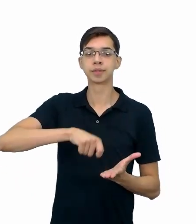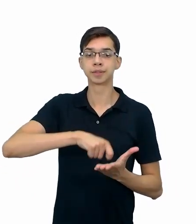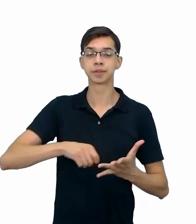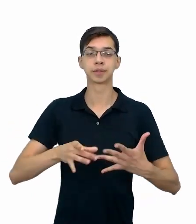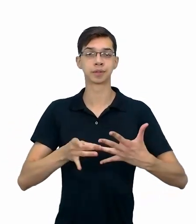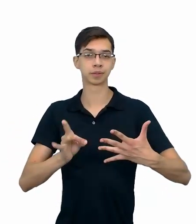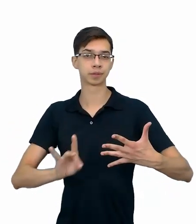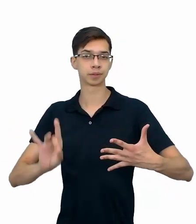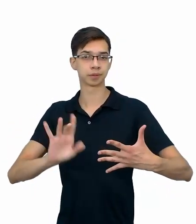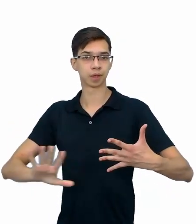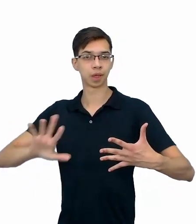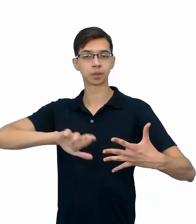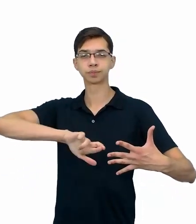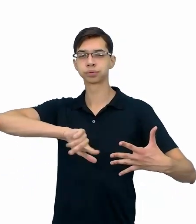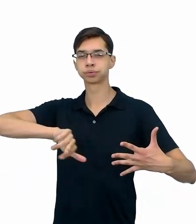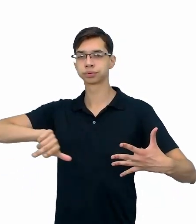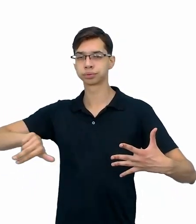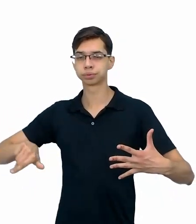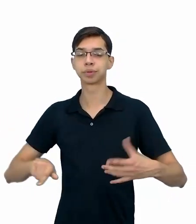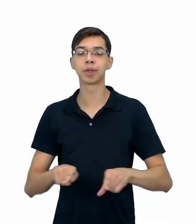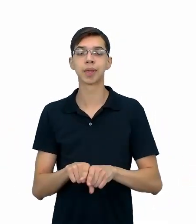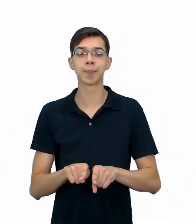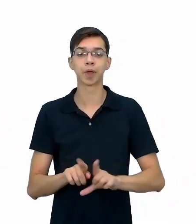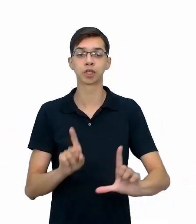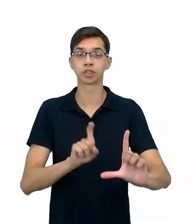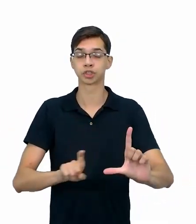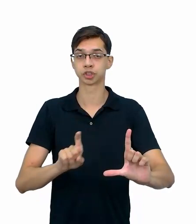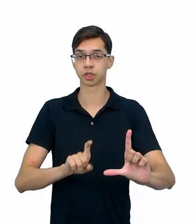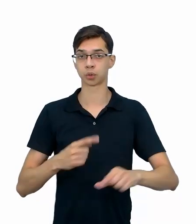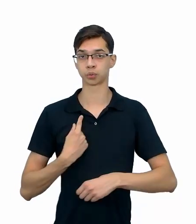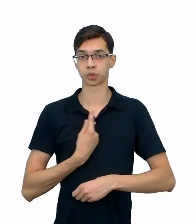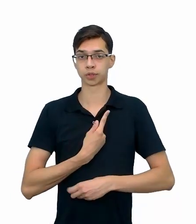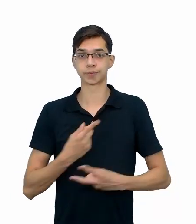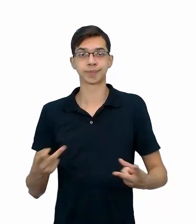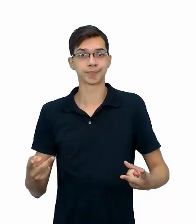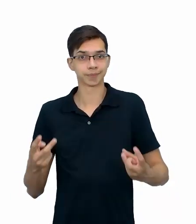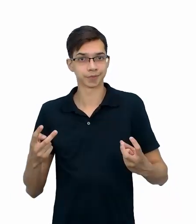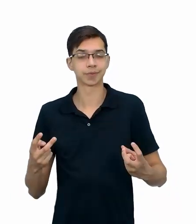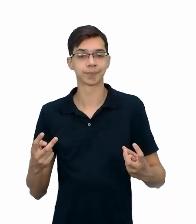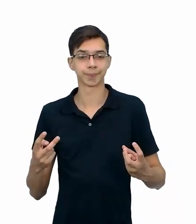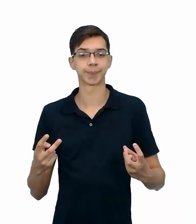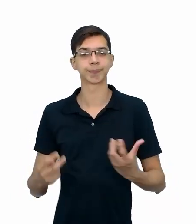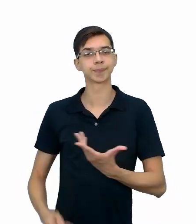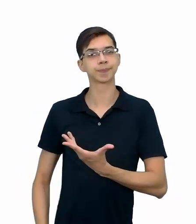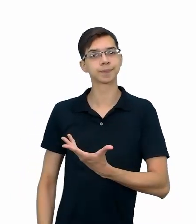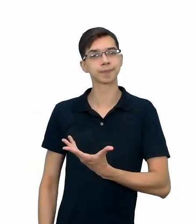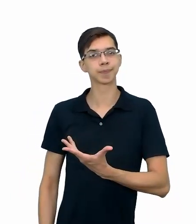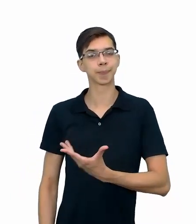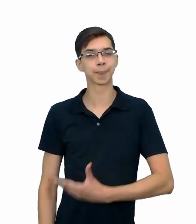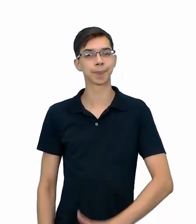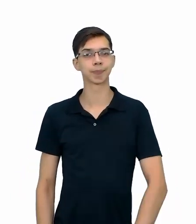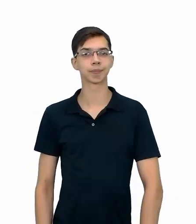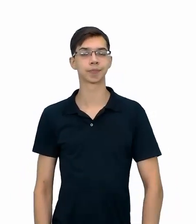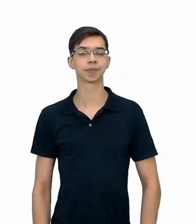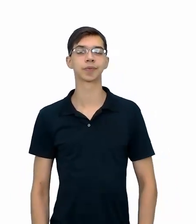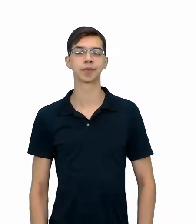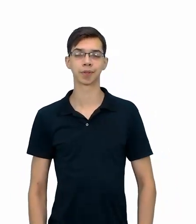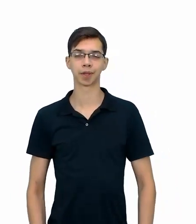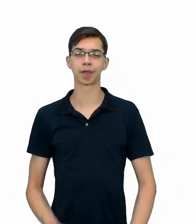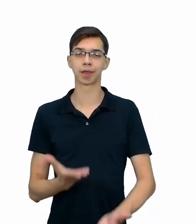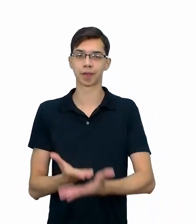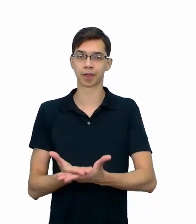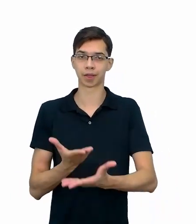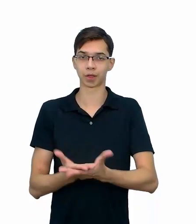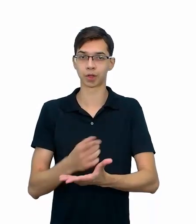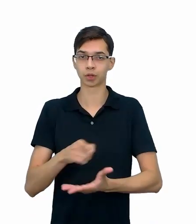e digitais. A gente observou, então, que nessa sequência, só nessas aulas, eles já trabalham, então, com essa questão de fazer a leitura